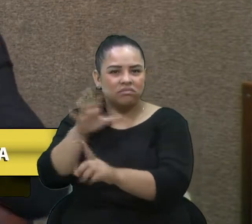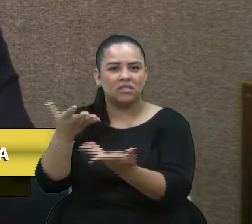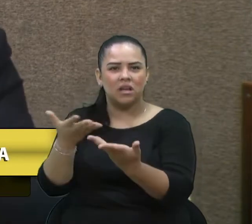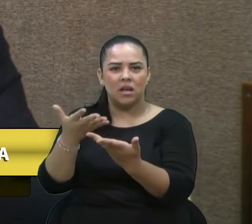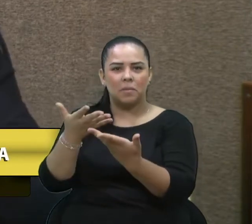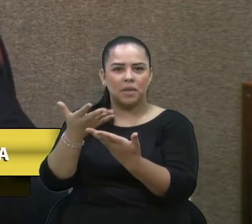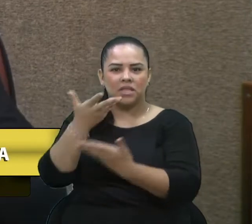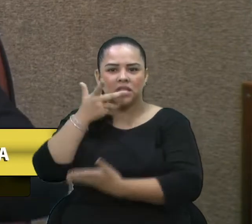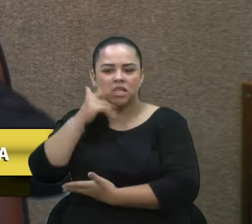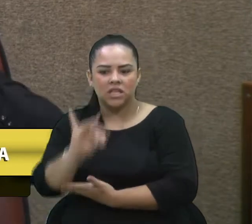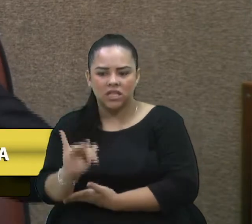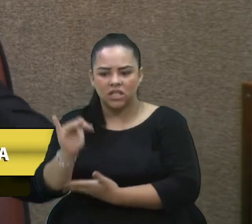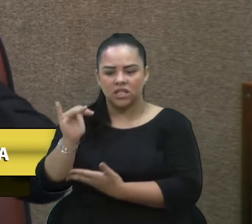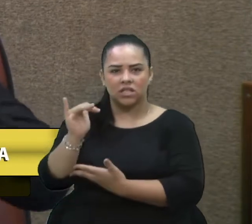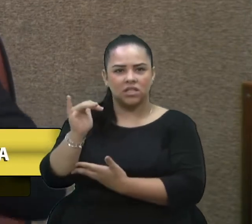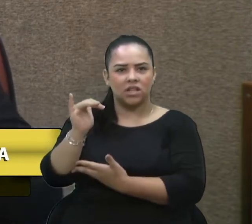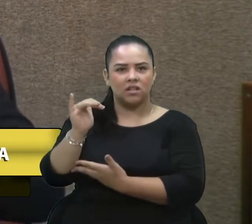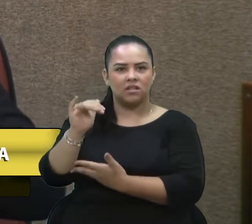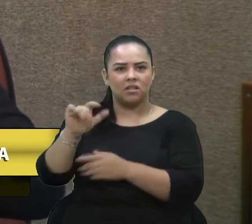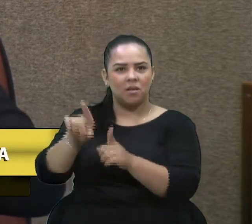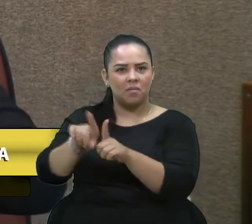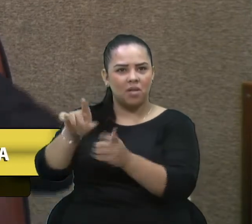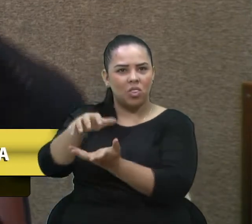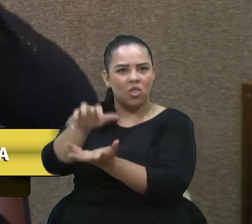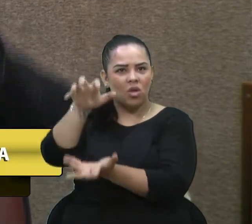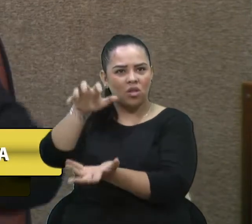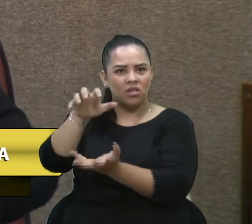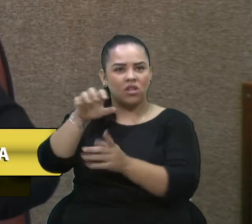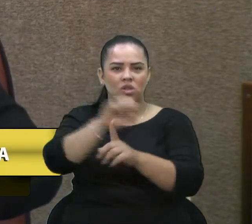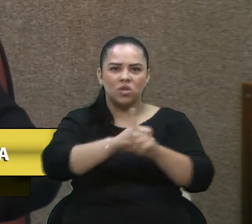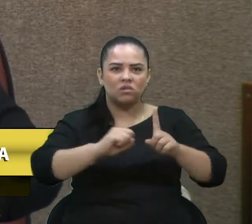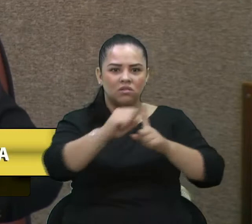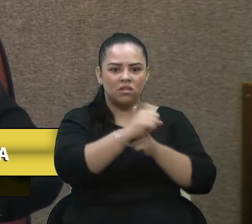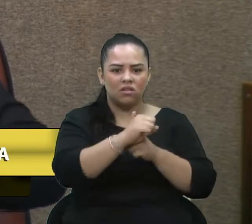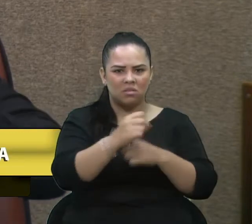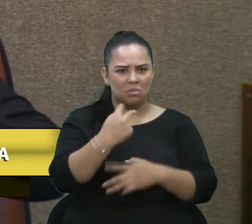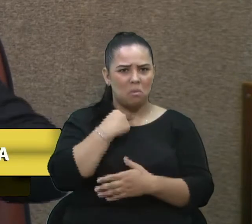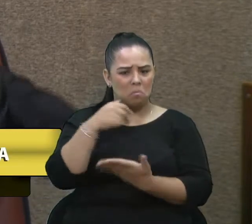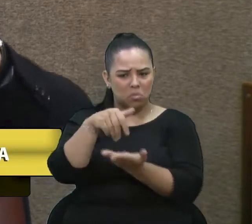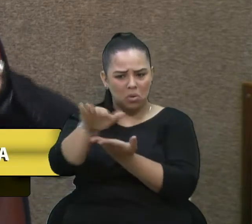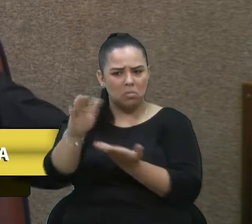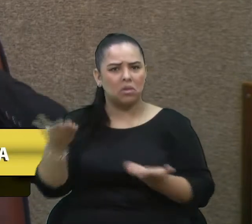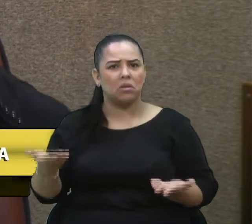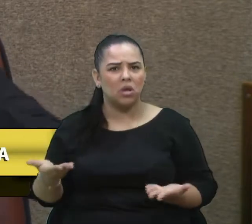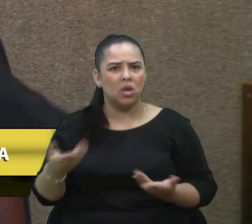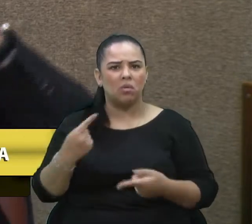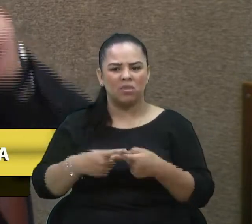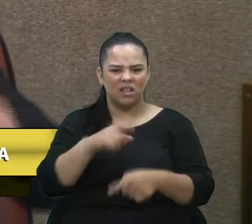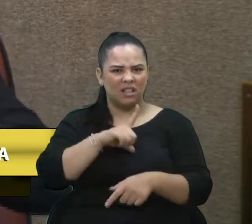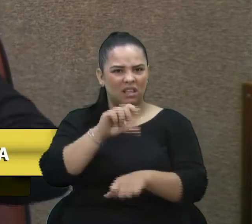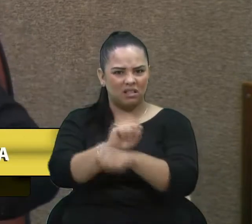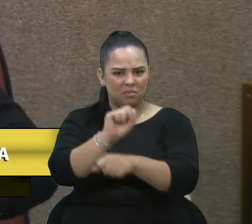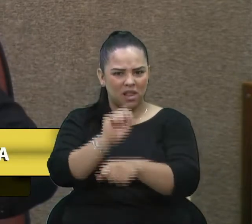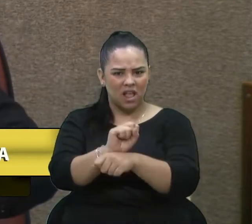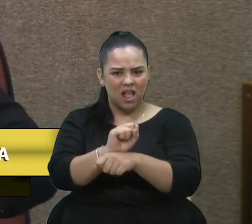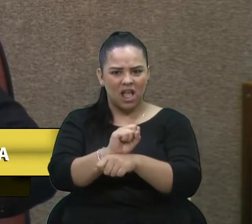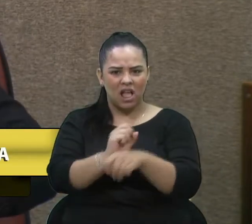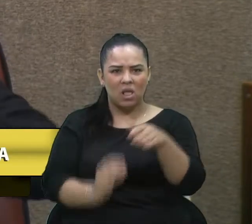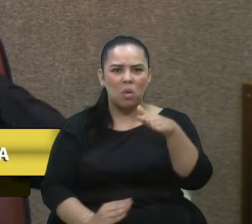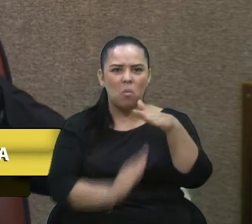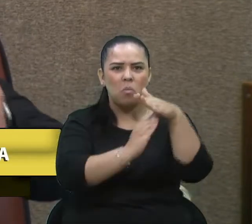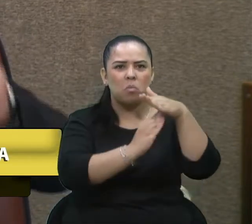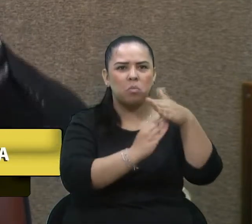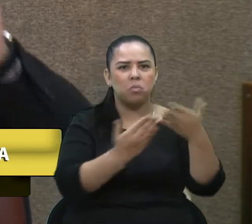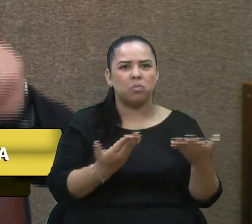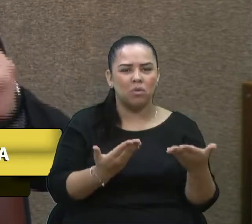nossos idosos e para a nossa sociedade, não pode ir para a rua, porque tem que esperar até a última instância. Porque